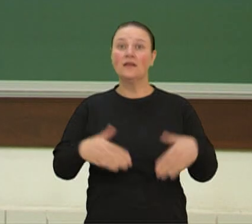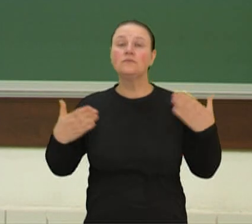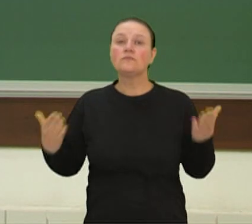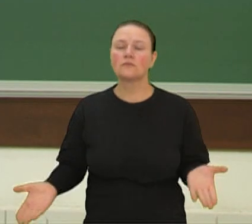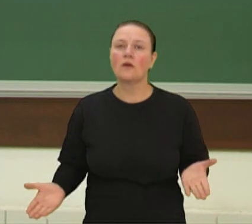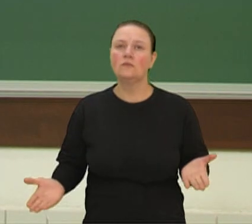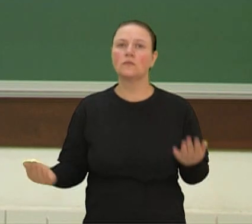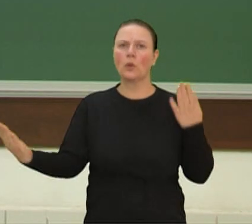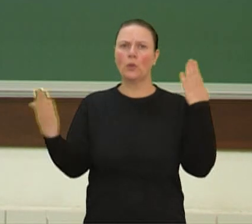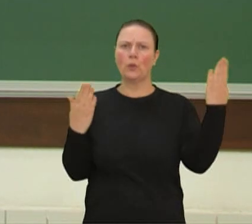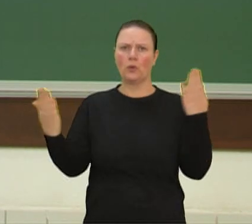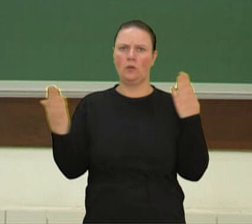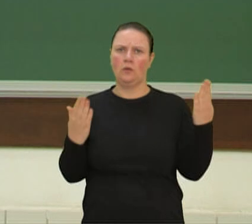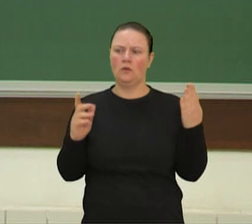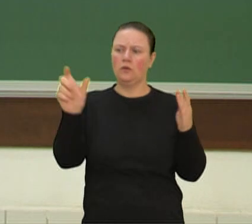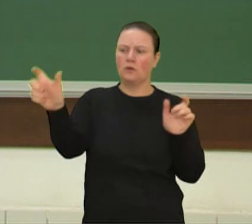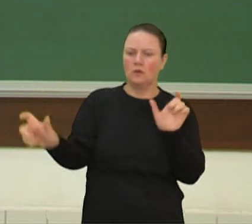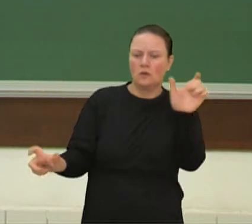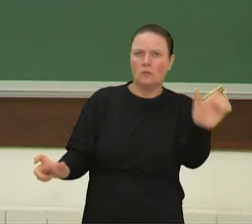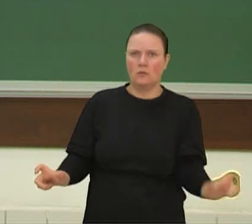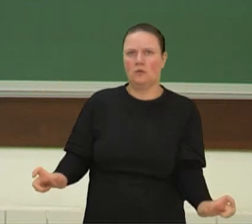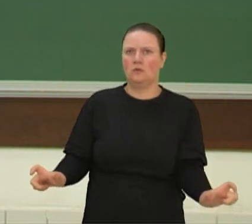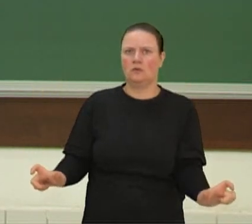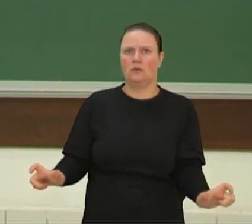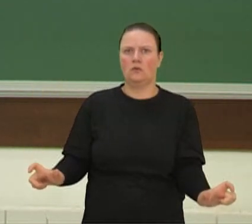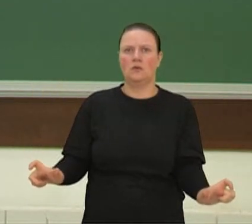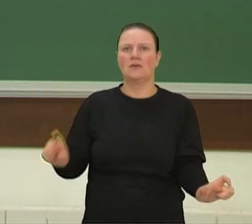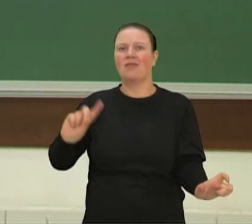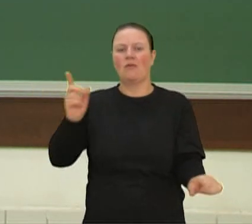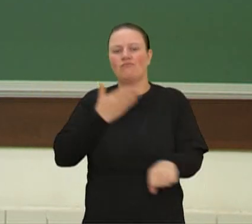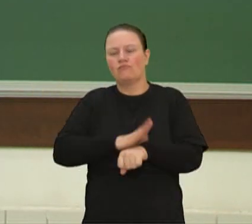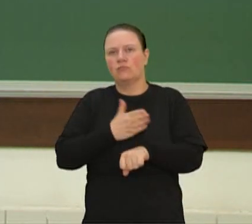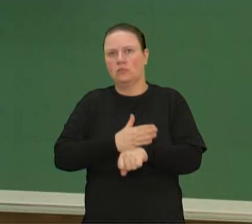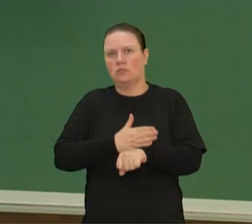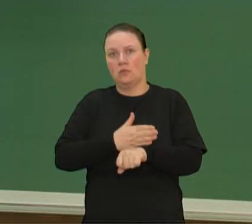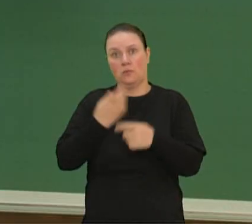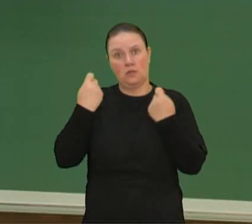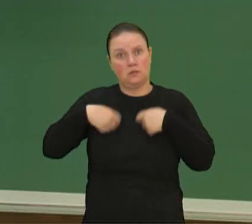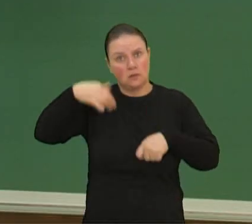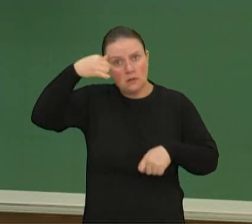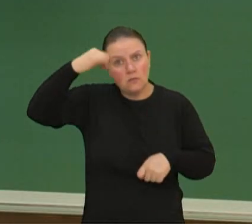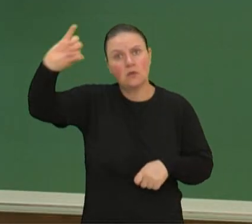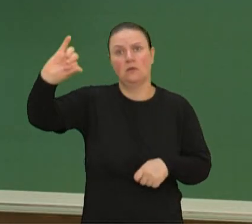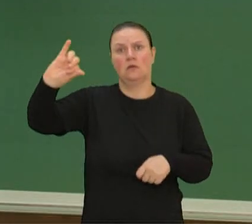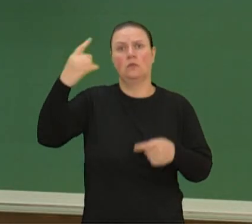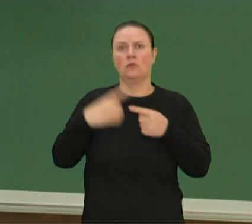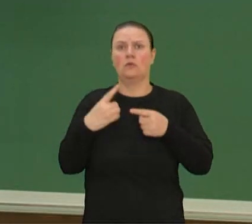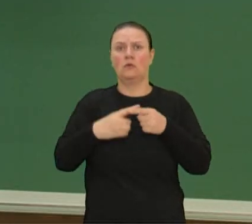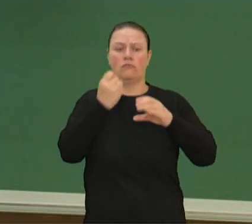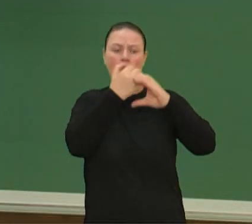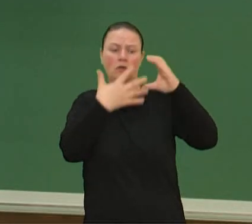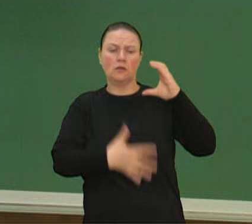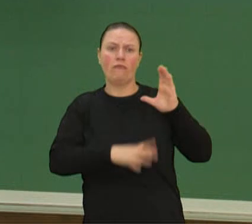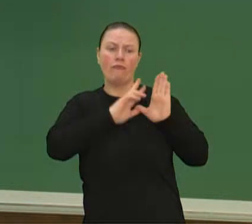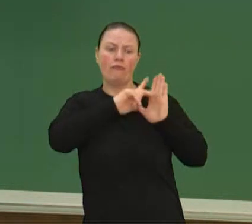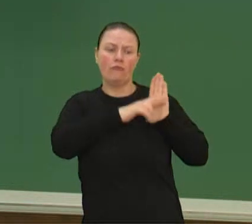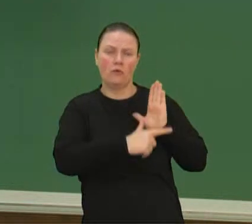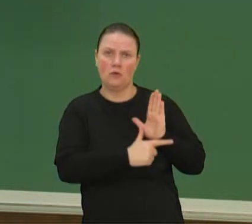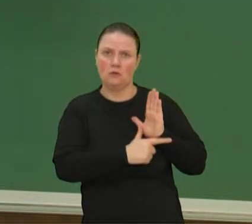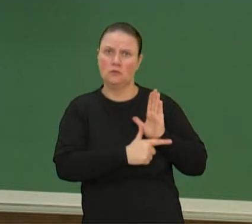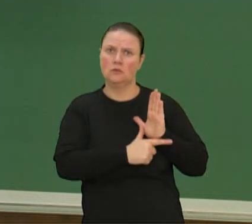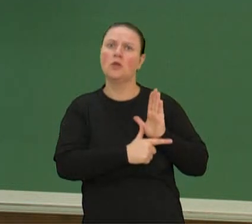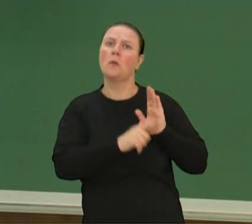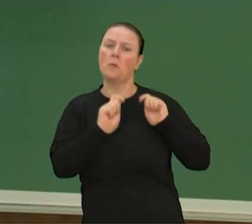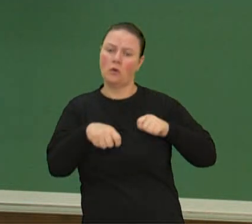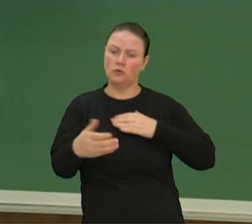Então, as comparações entre pessoas não atletas devem ser evitadas, pois são vários aspectos que interferem no desempenho